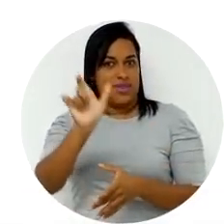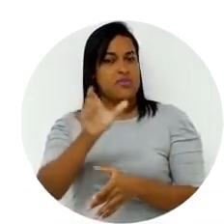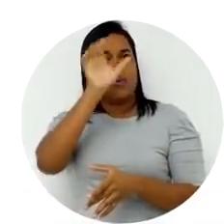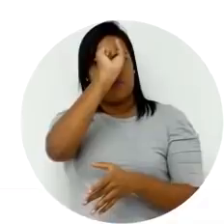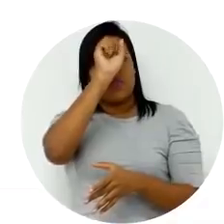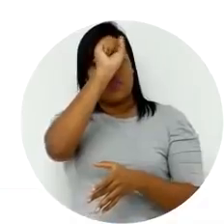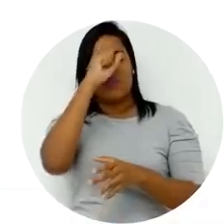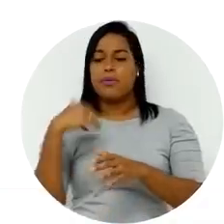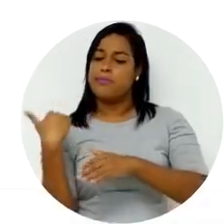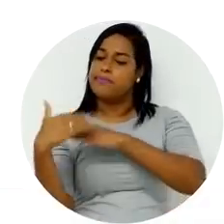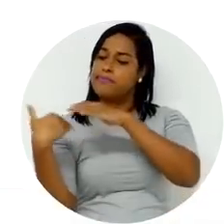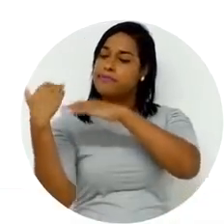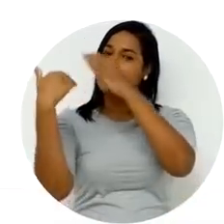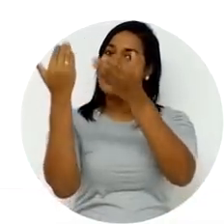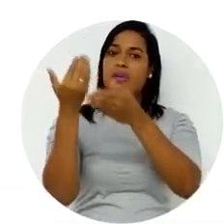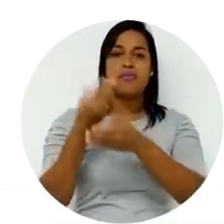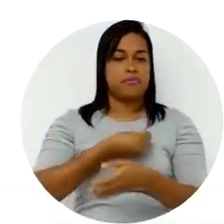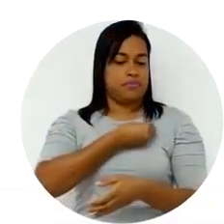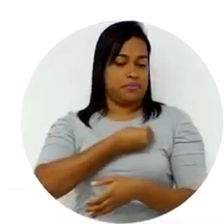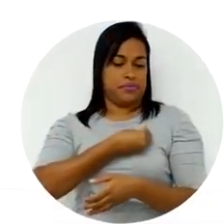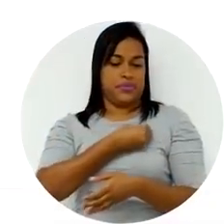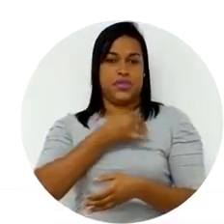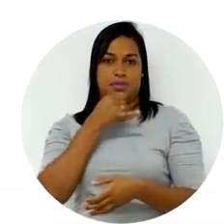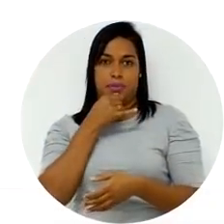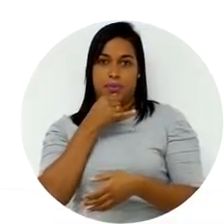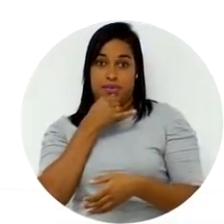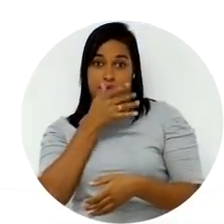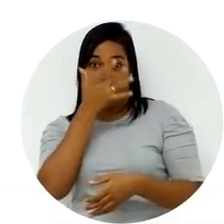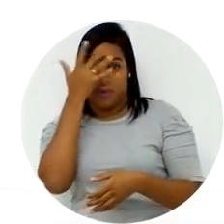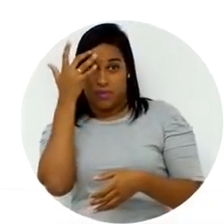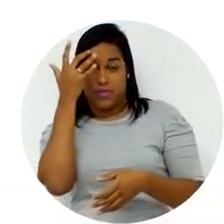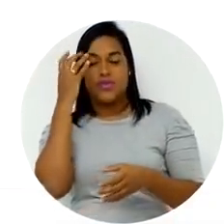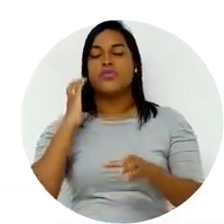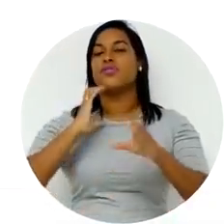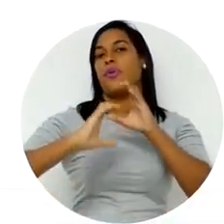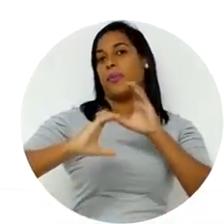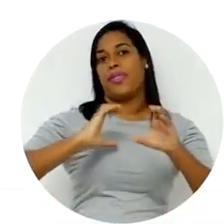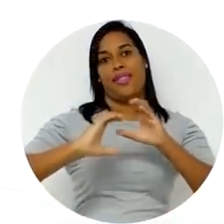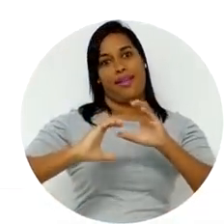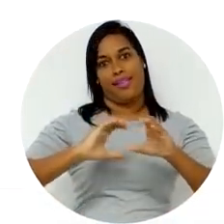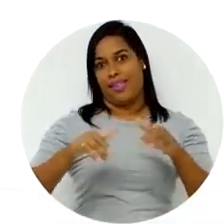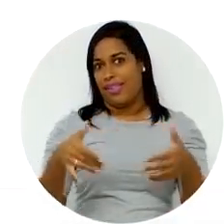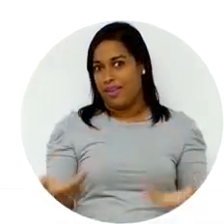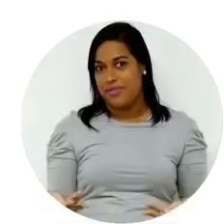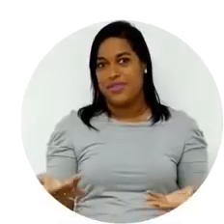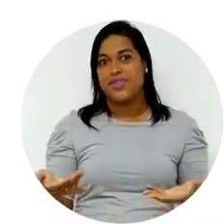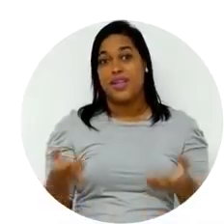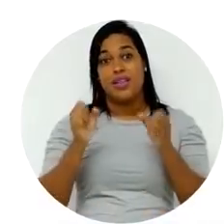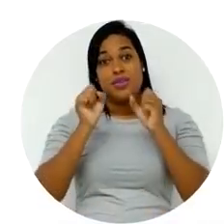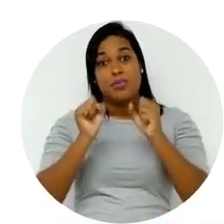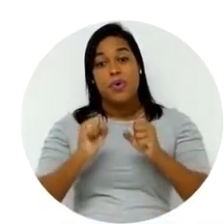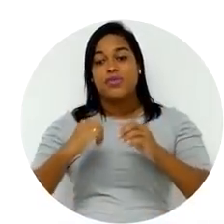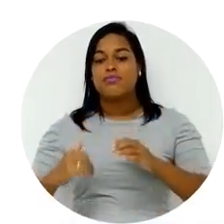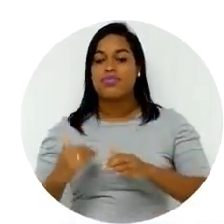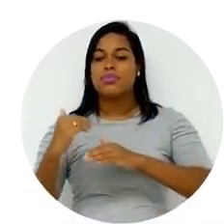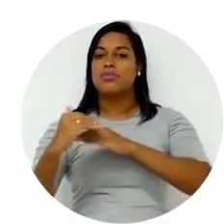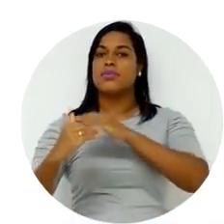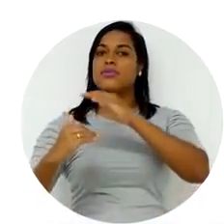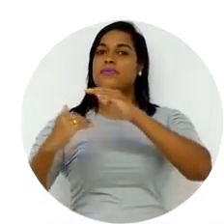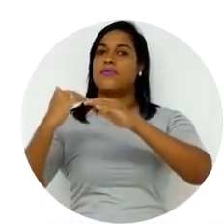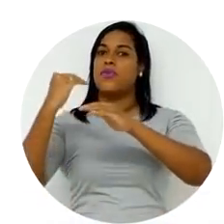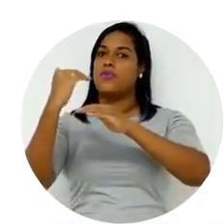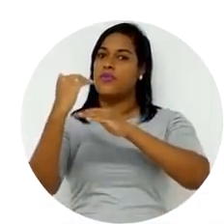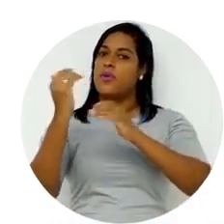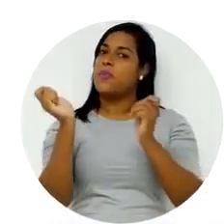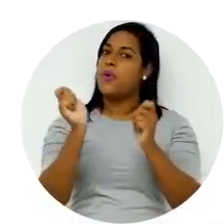podemos aprender no decorrer do tempo. Por exemplo, pessoas muito comunicativas. Elas podem desenvolver